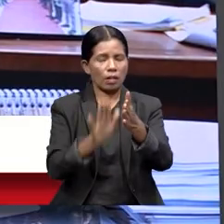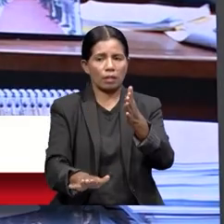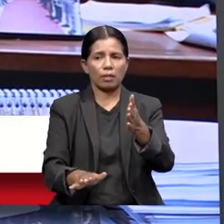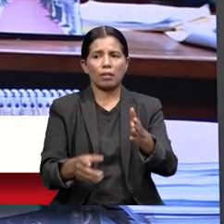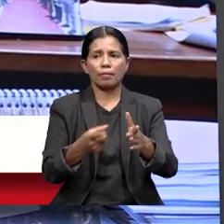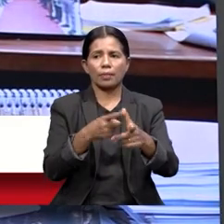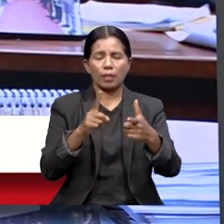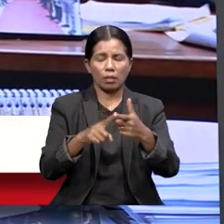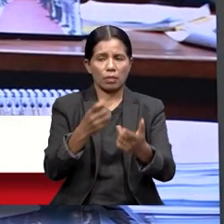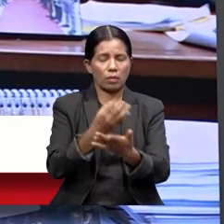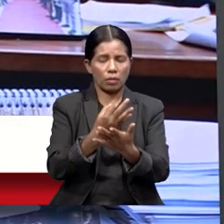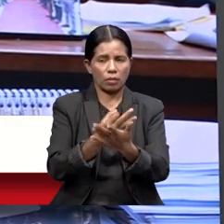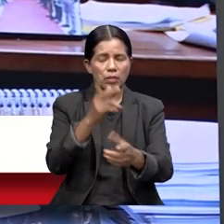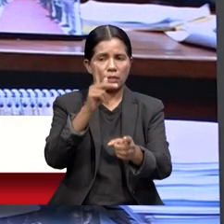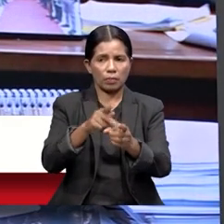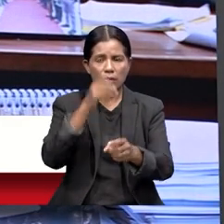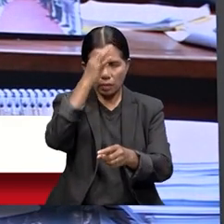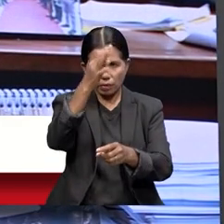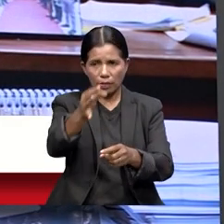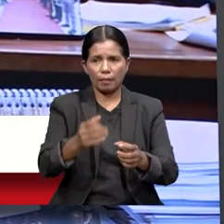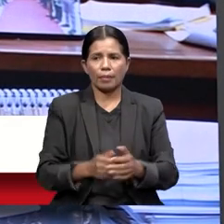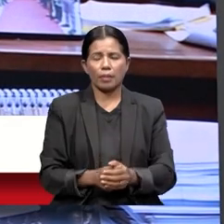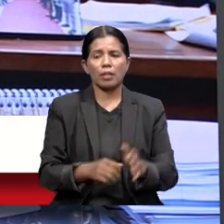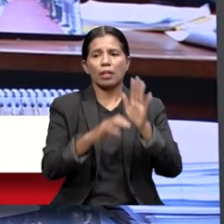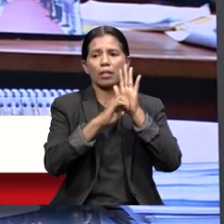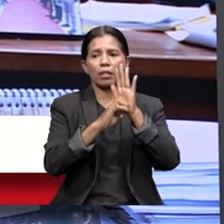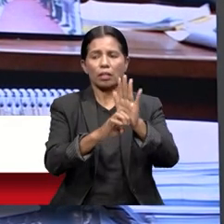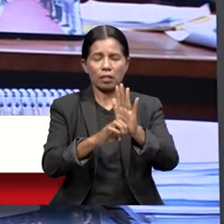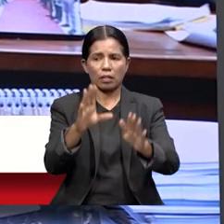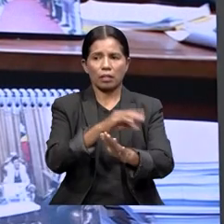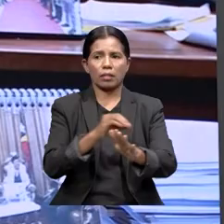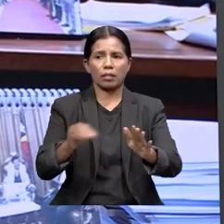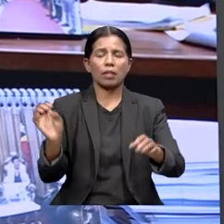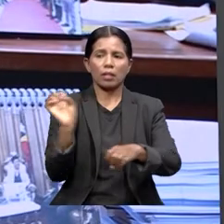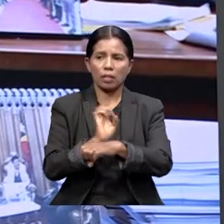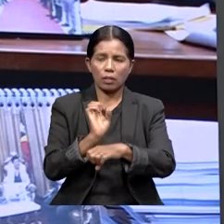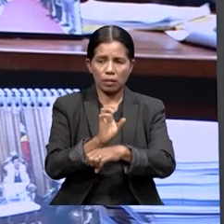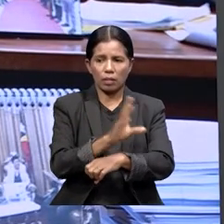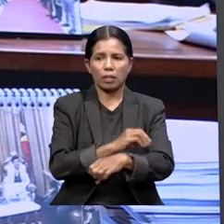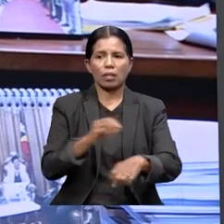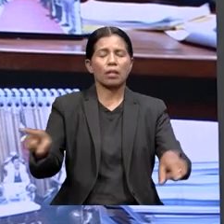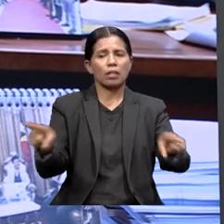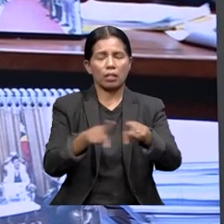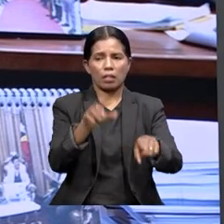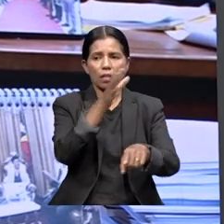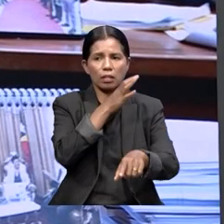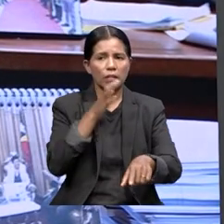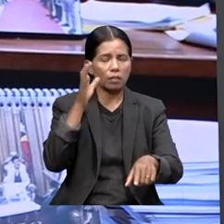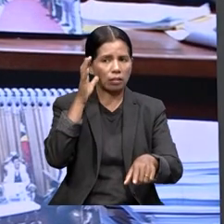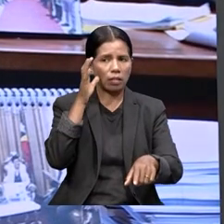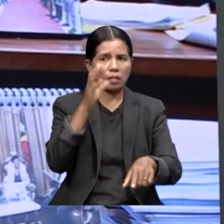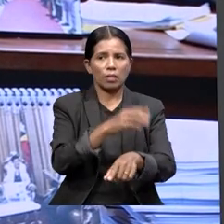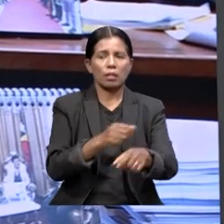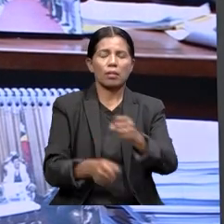dependência ba fundo petrolífero e futuro. Por exemplo, setor diversificação econômica hanessa na agricultura,